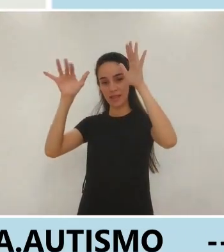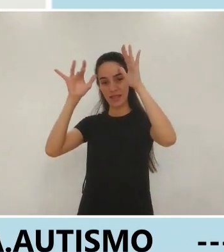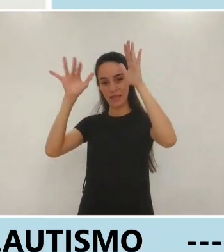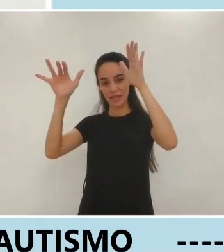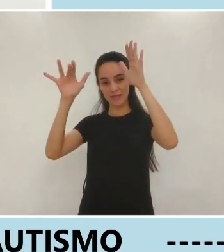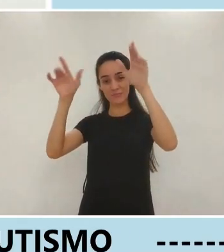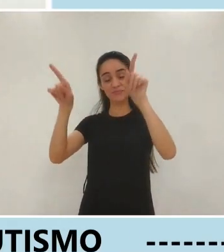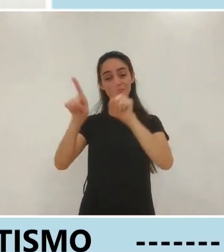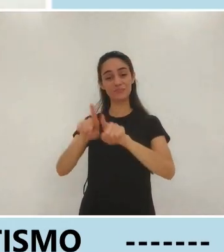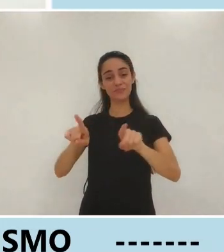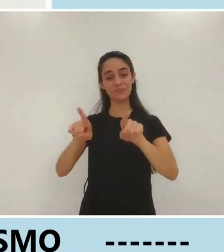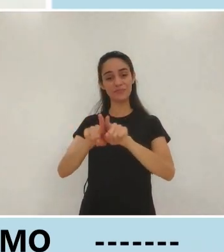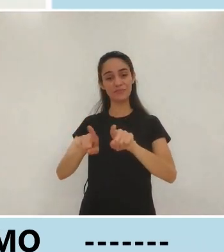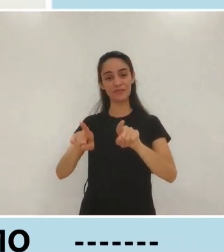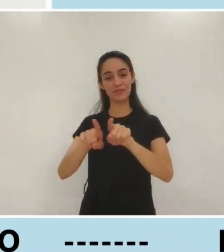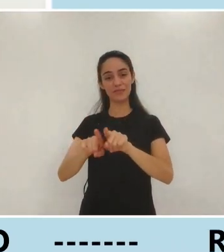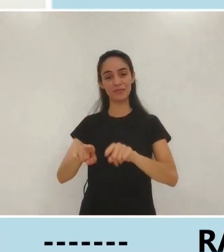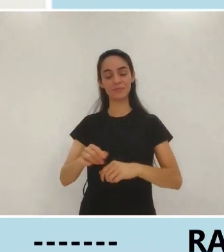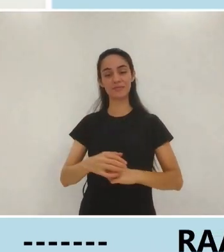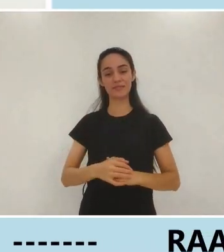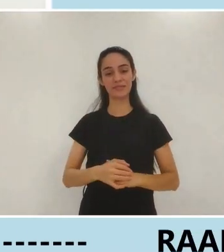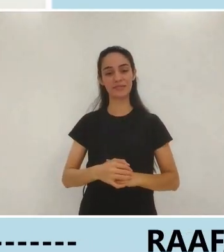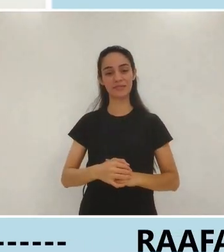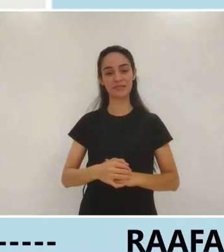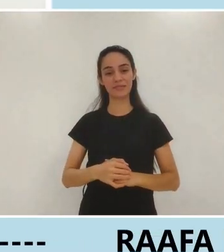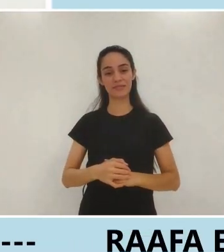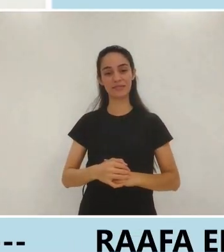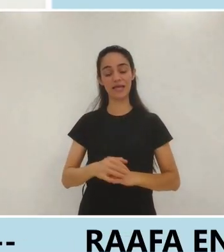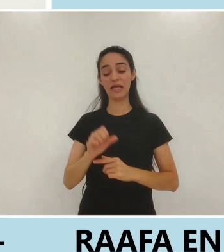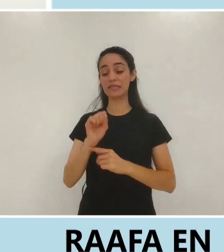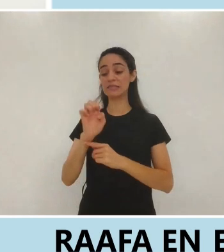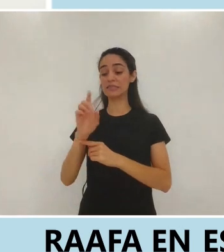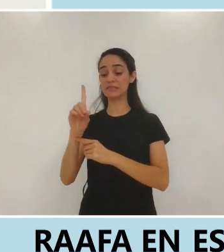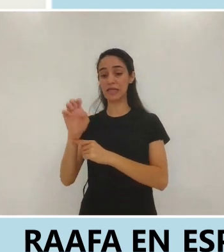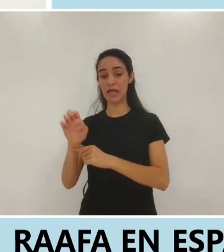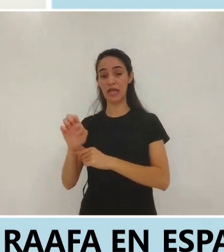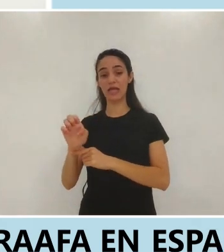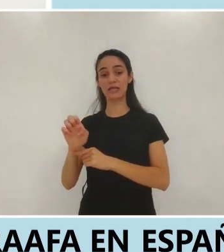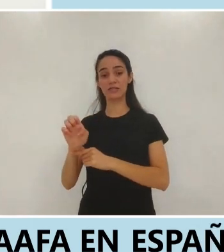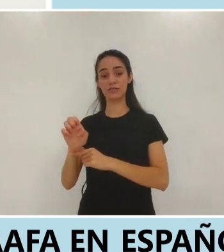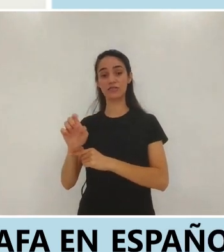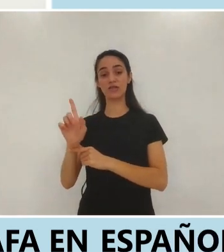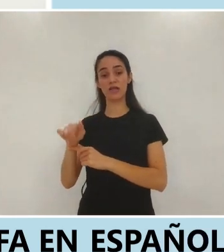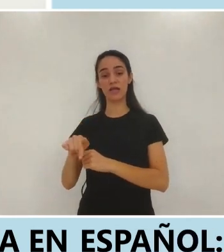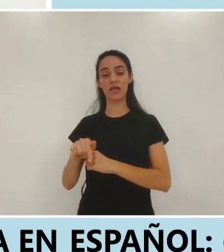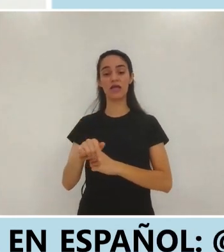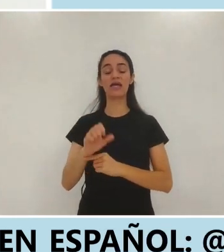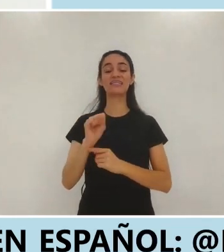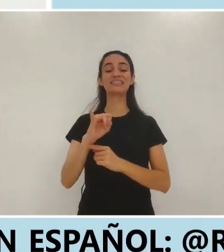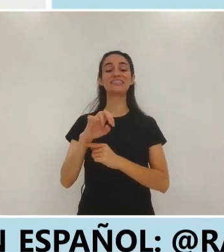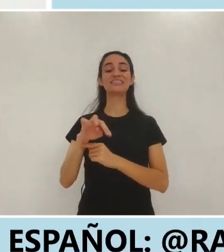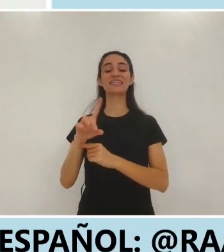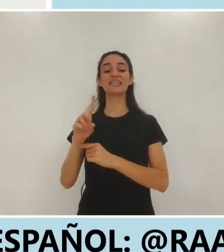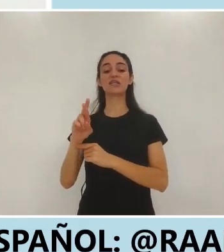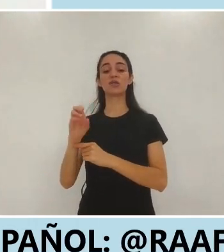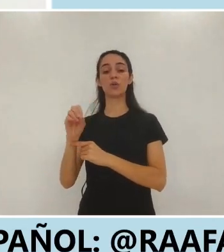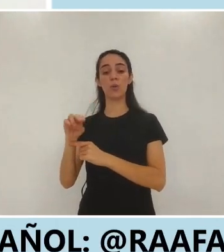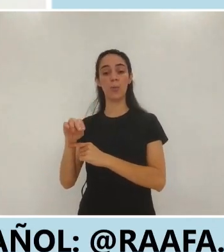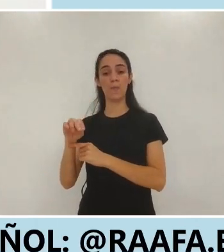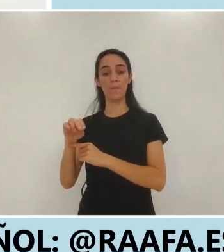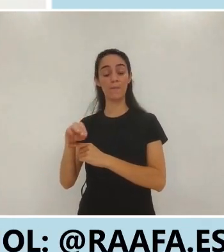ao SED, que é uma síndrome de Ehlers-Danlos, ela que é formada